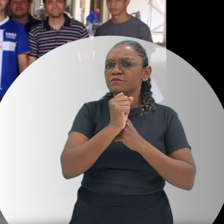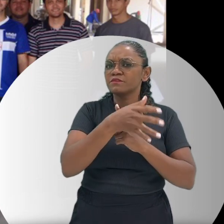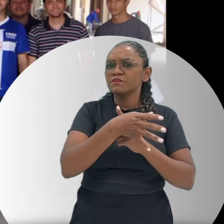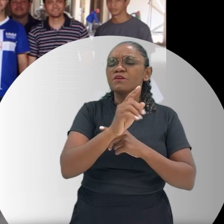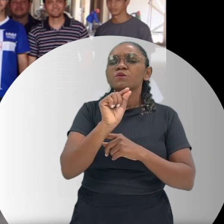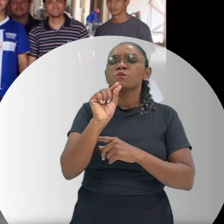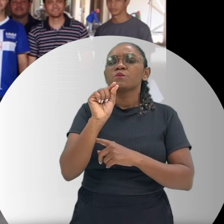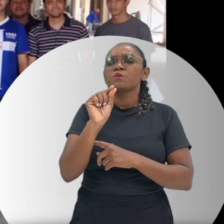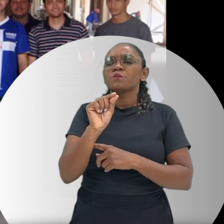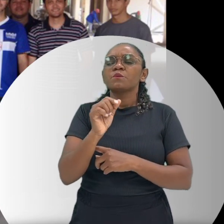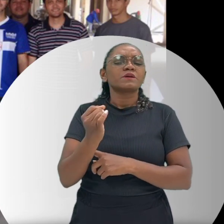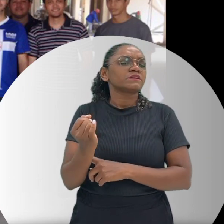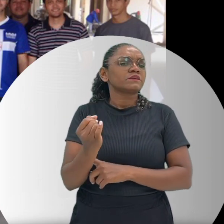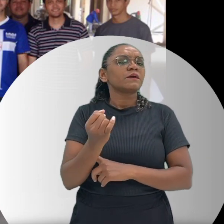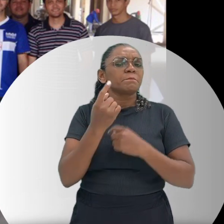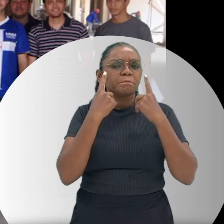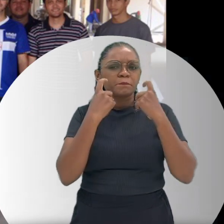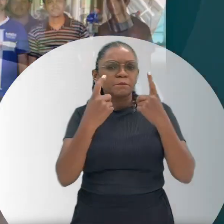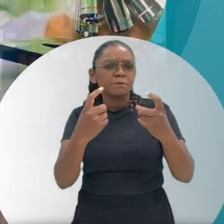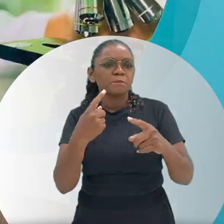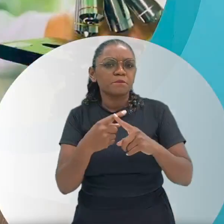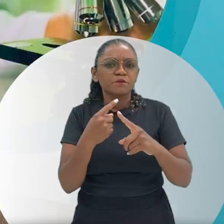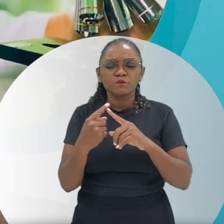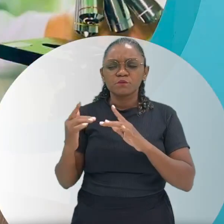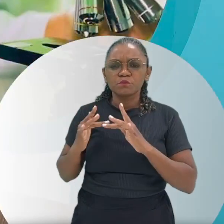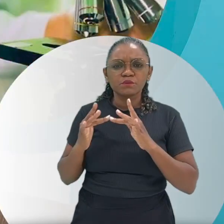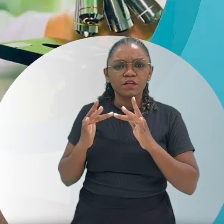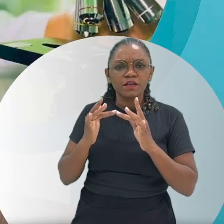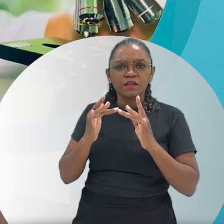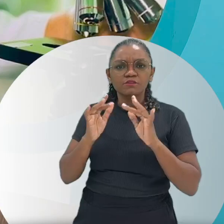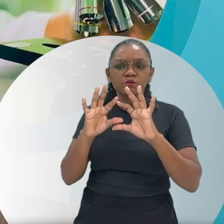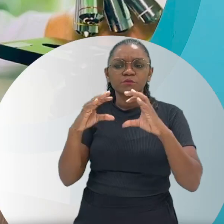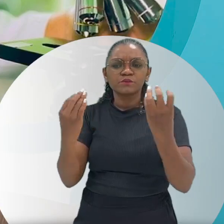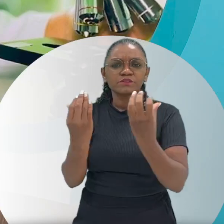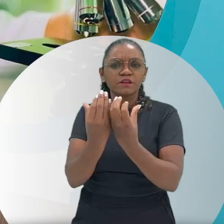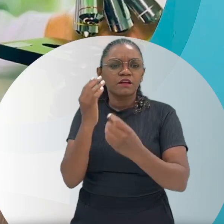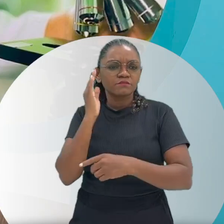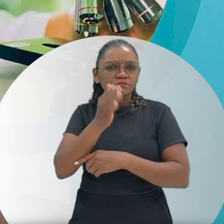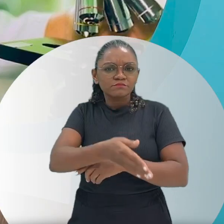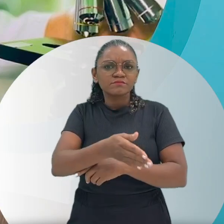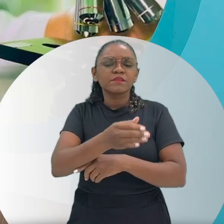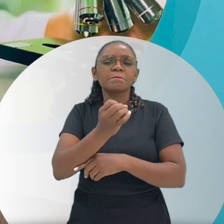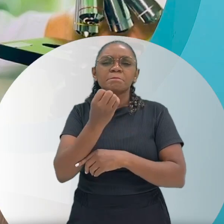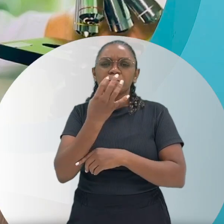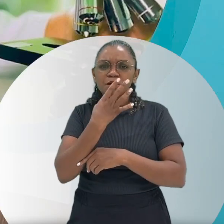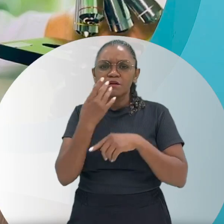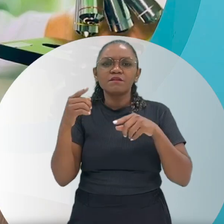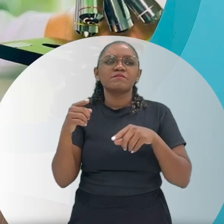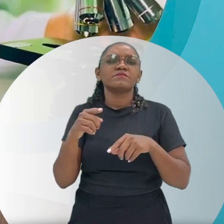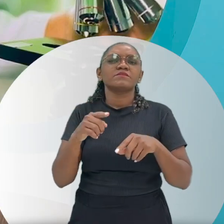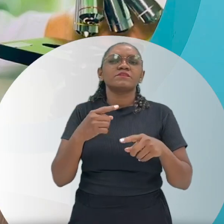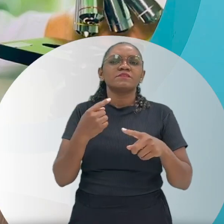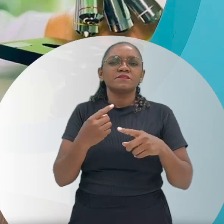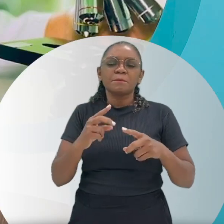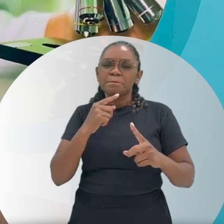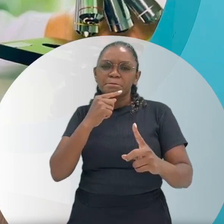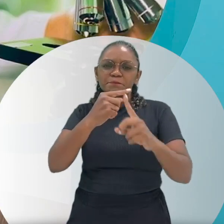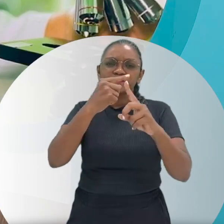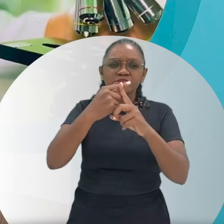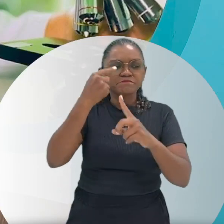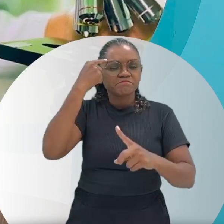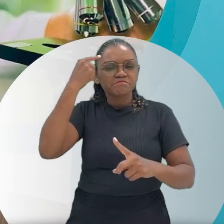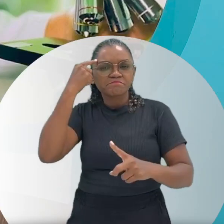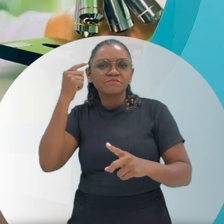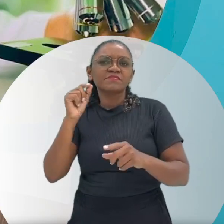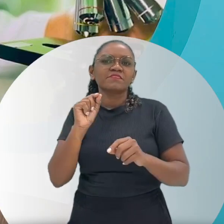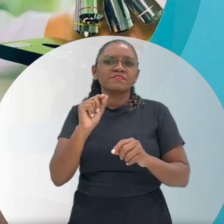muito interessantes, né? Porque esse contato mais direto com a comunidade, isso assim, causa uma sensação muito positiva, não que estar